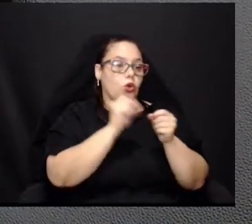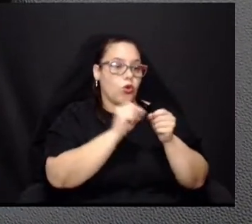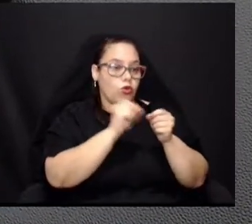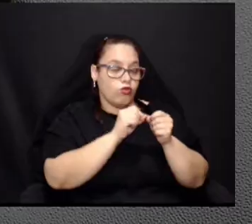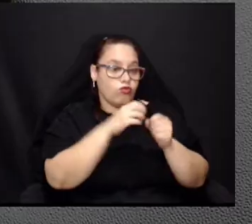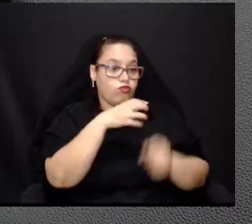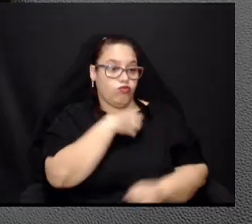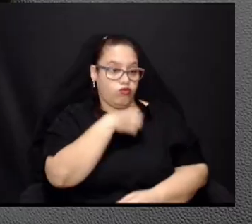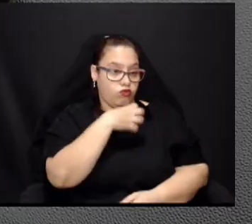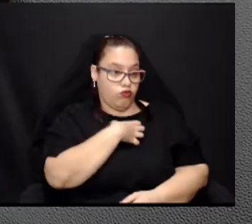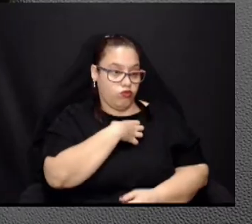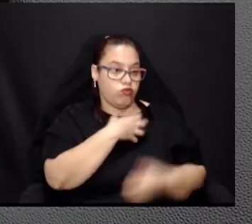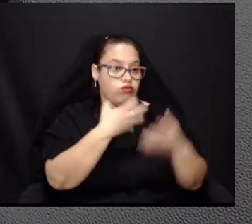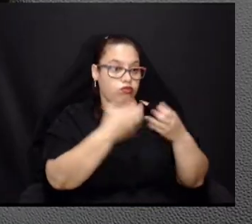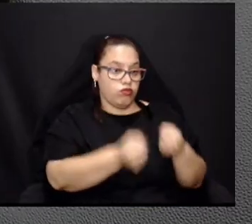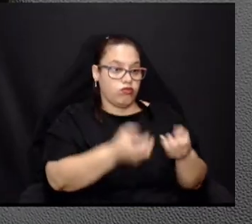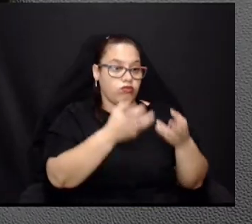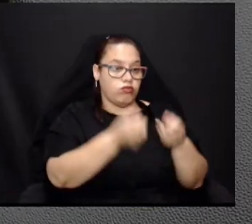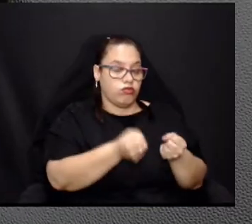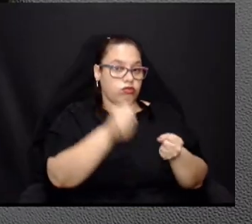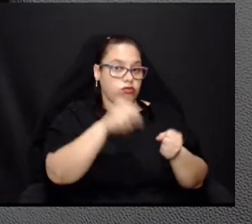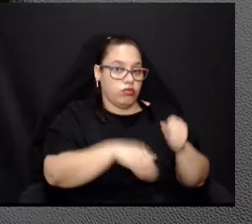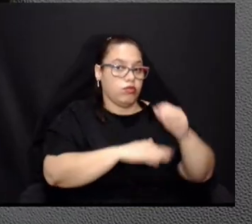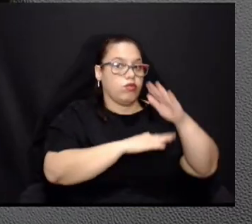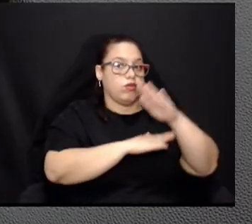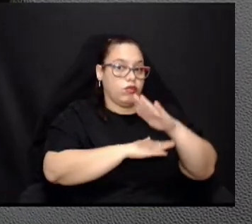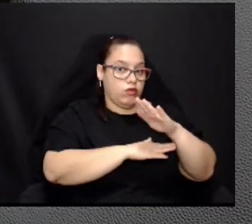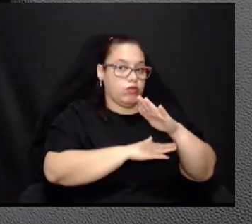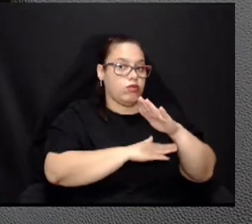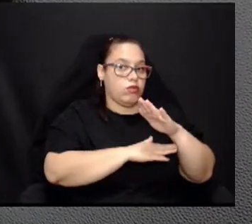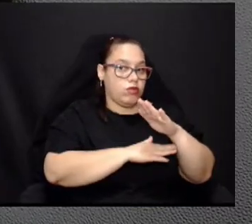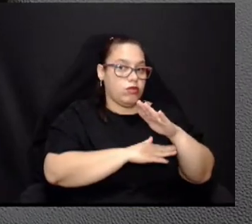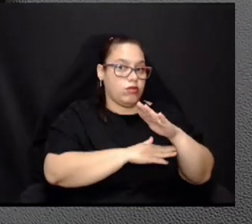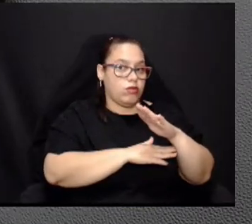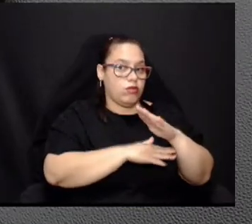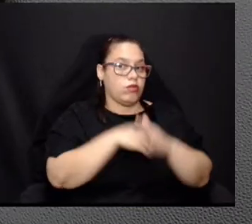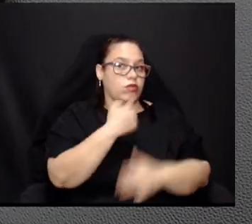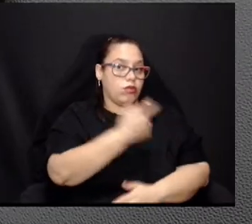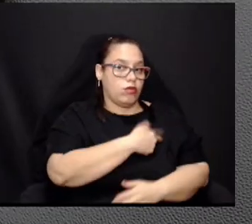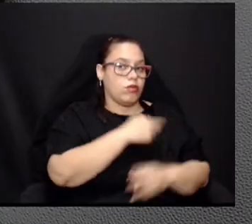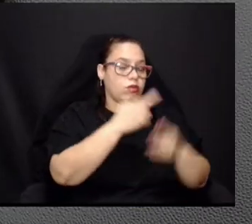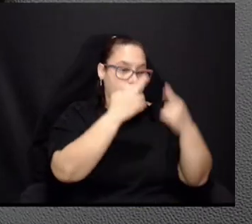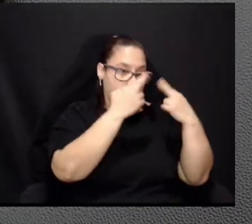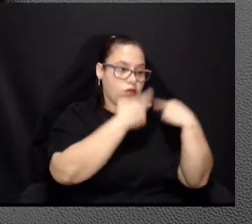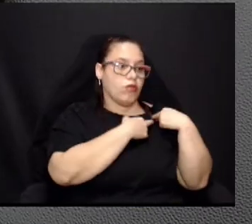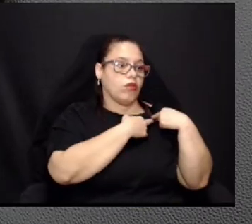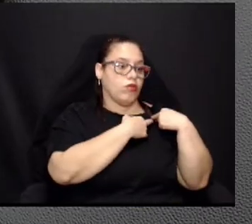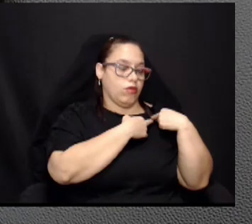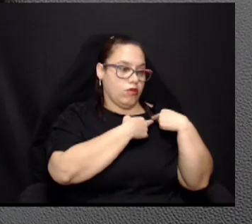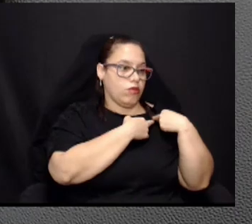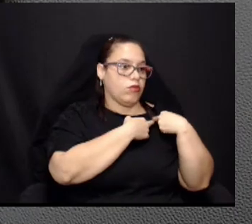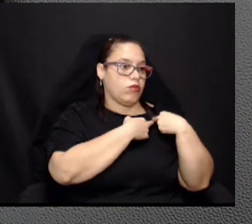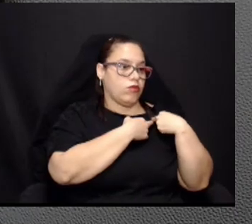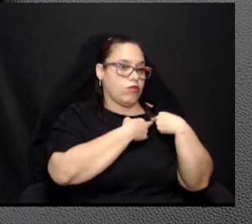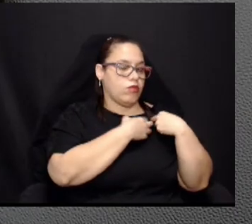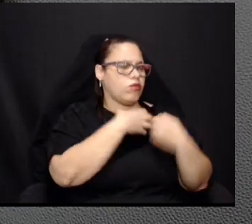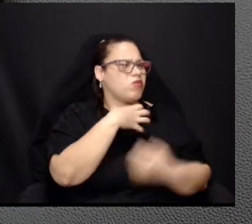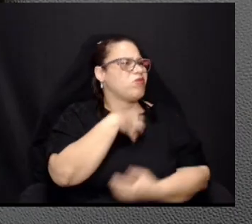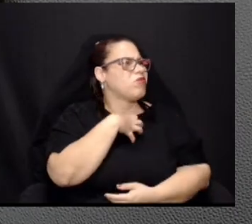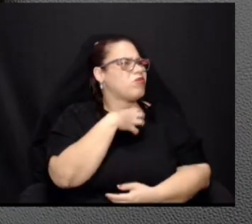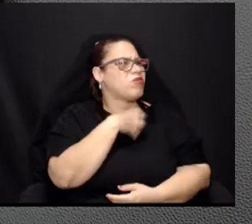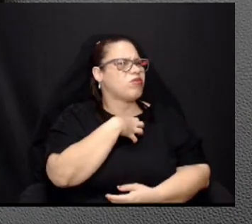recebe muita gente aqui na casa, né? Nós somos o setor responsável. E a gente sentia que muitas vezes as